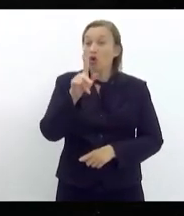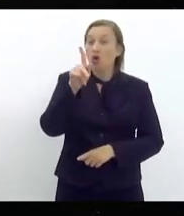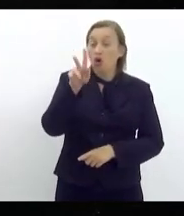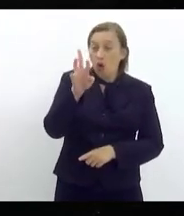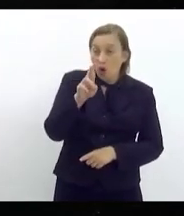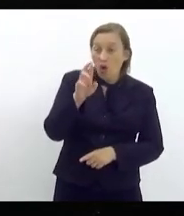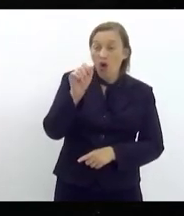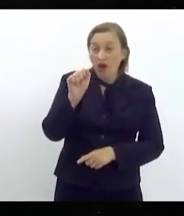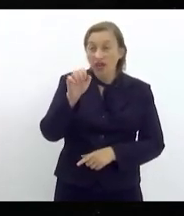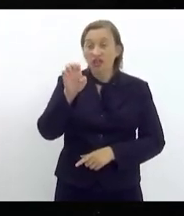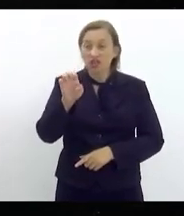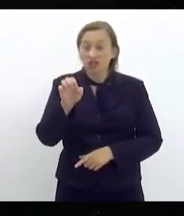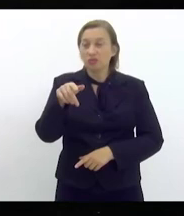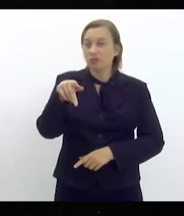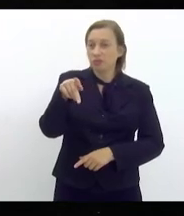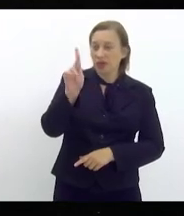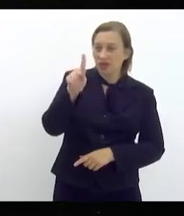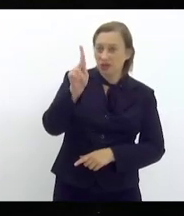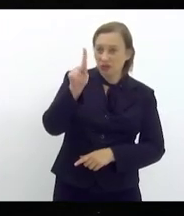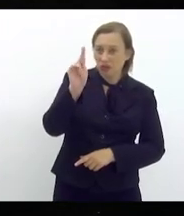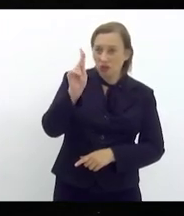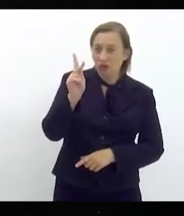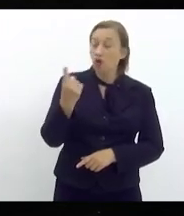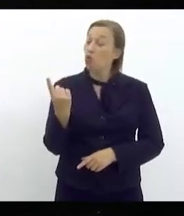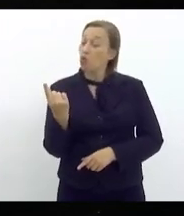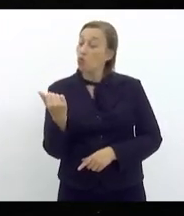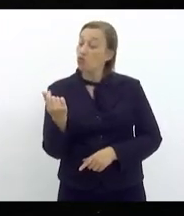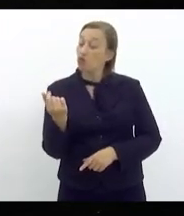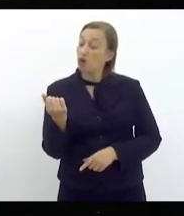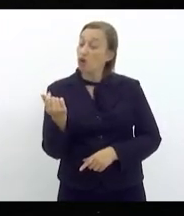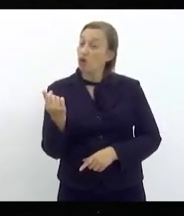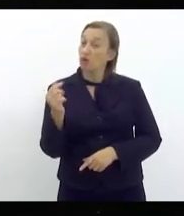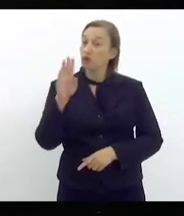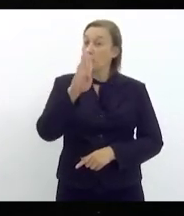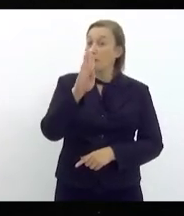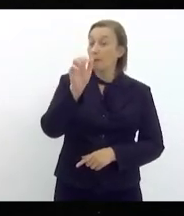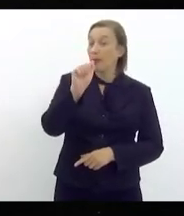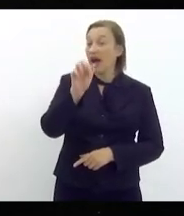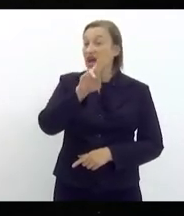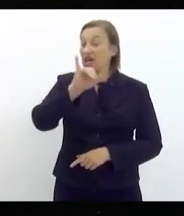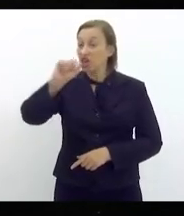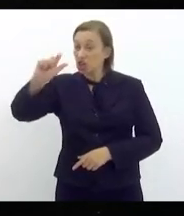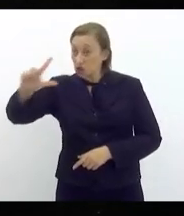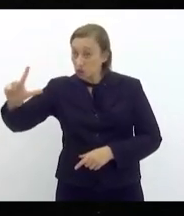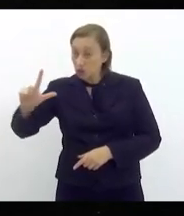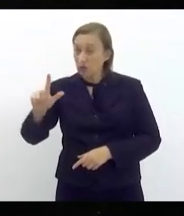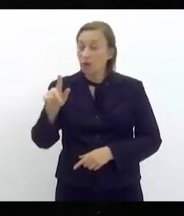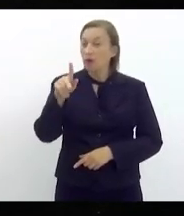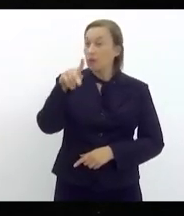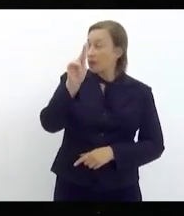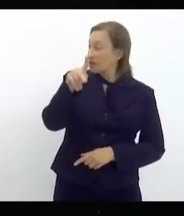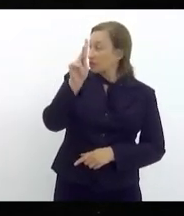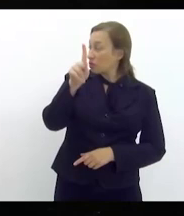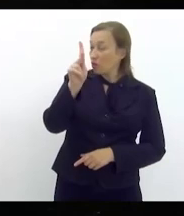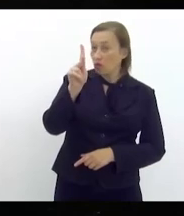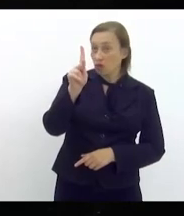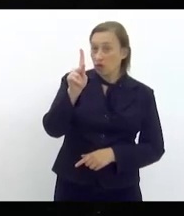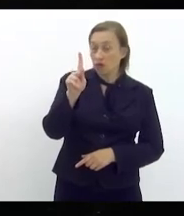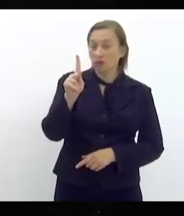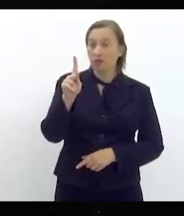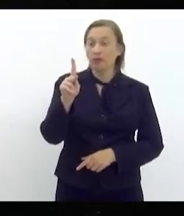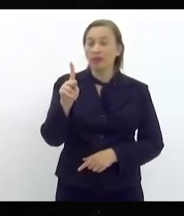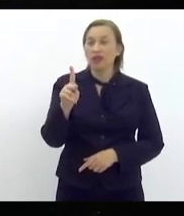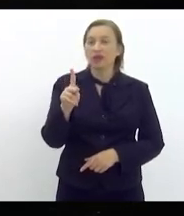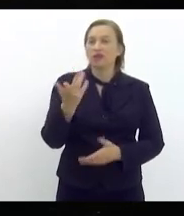petróleo, a decisão do valor do barril do petróleo, escapa ao nosso poder de intervir